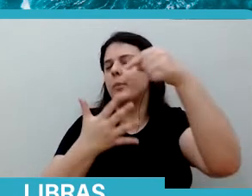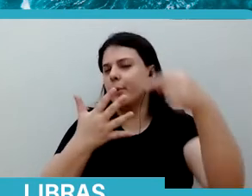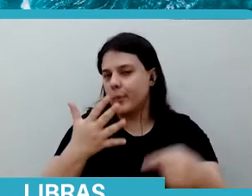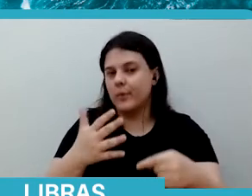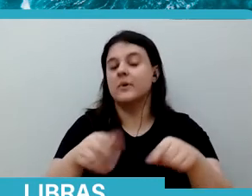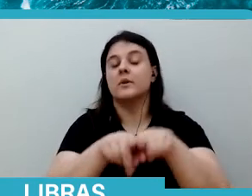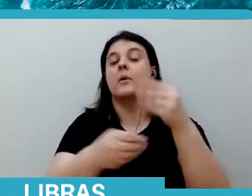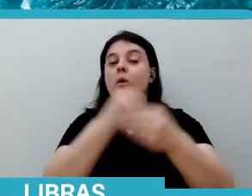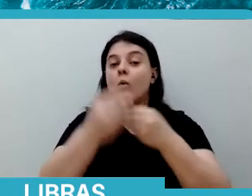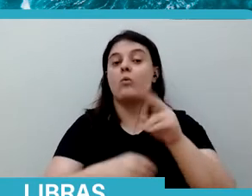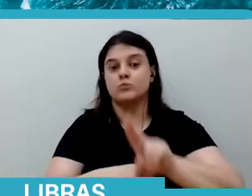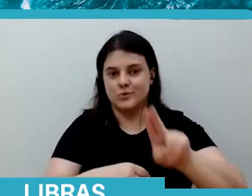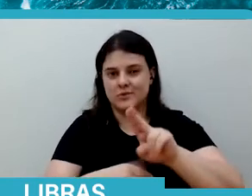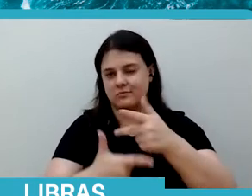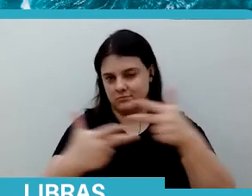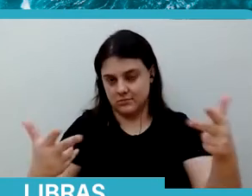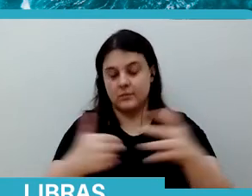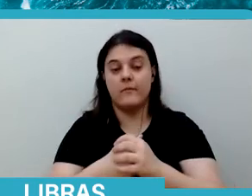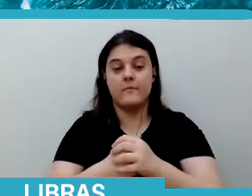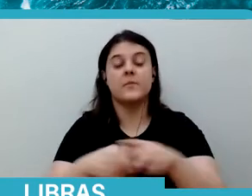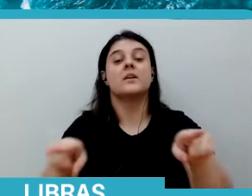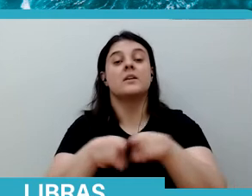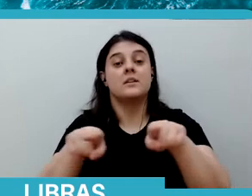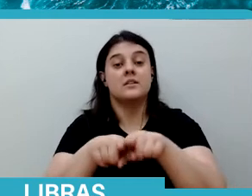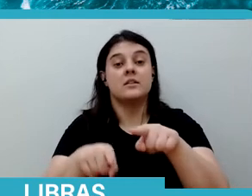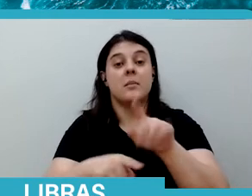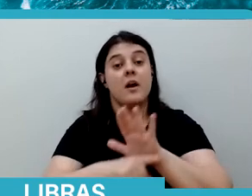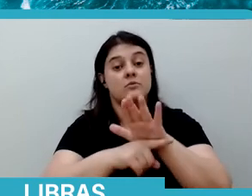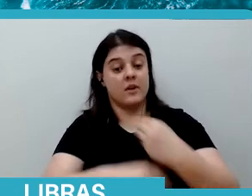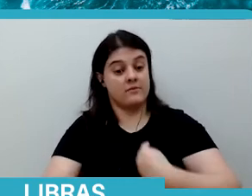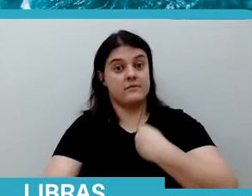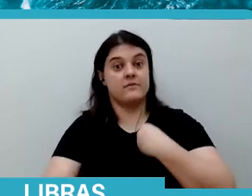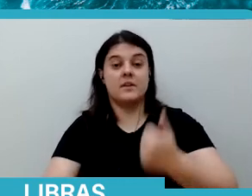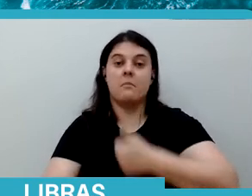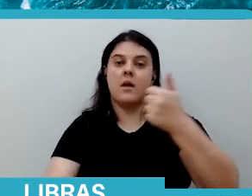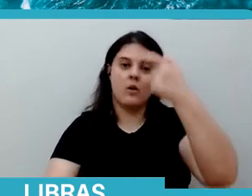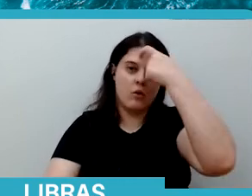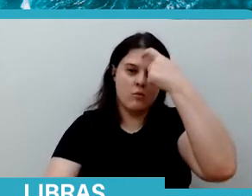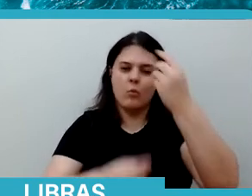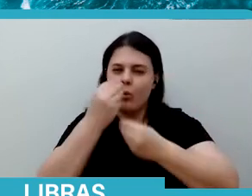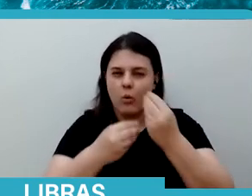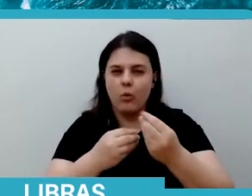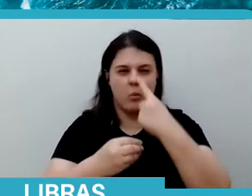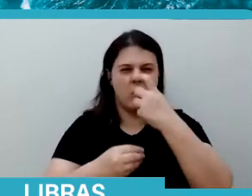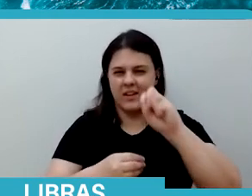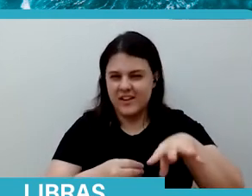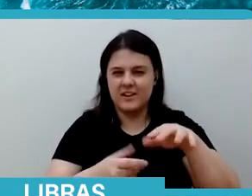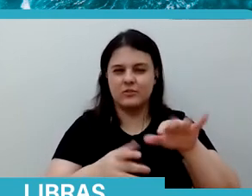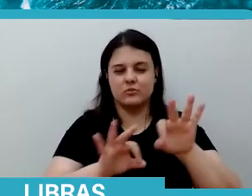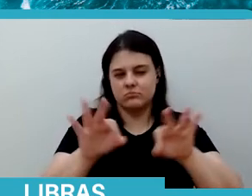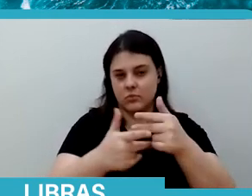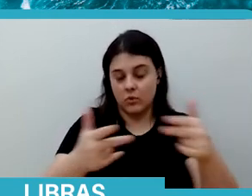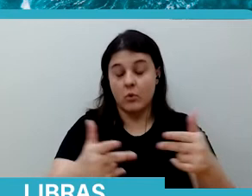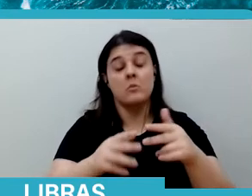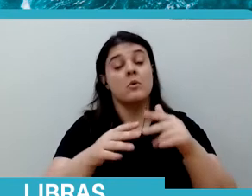consumo consciente até formas de vida mais consciente como que a gente pode com a enfim é convido vocês